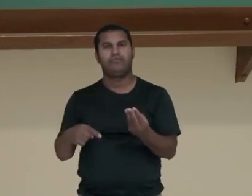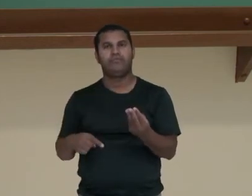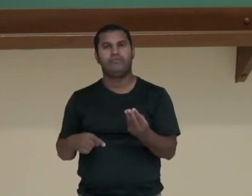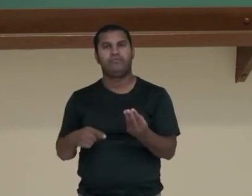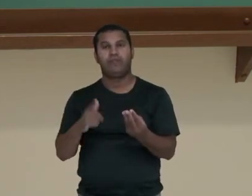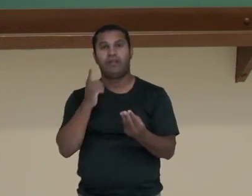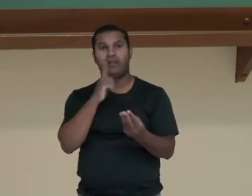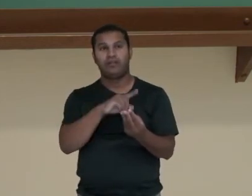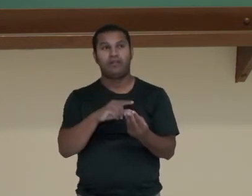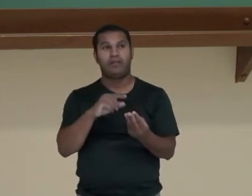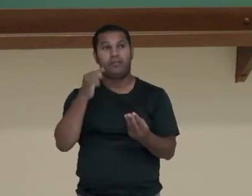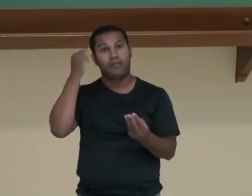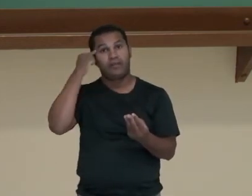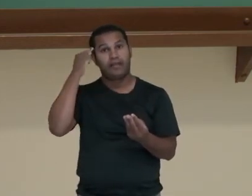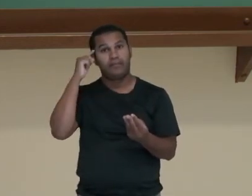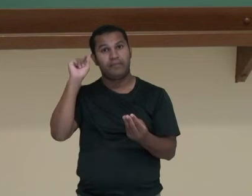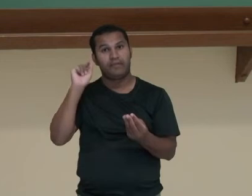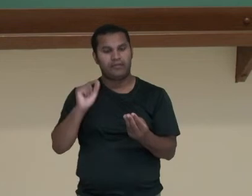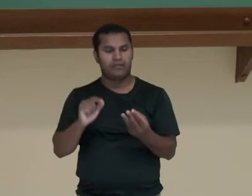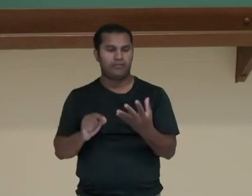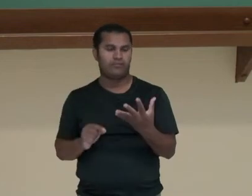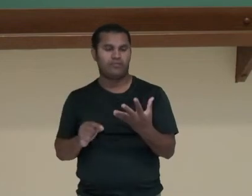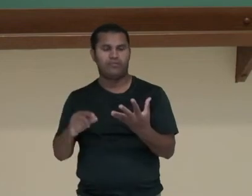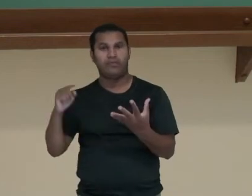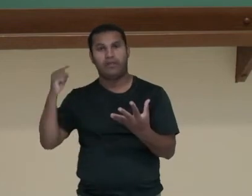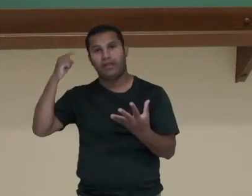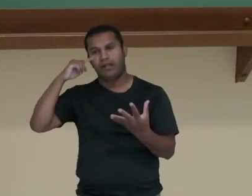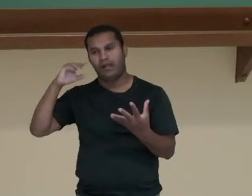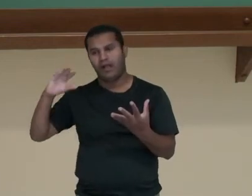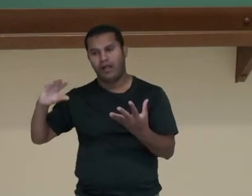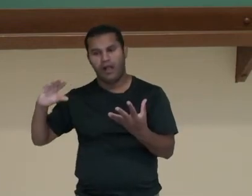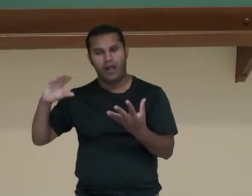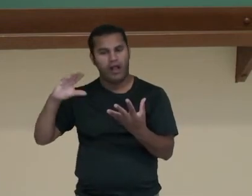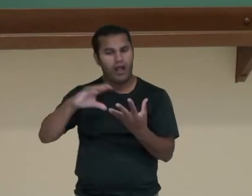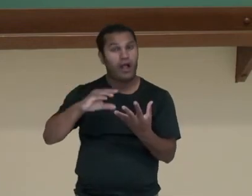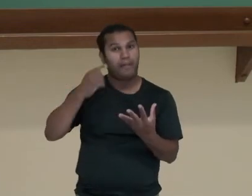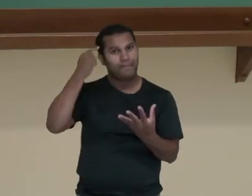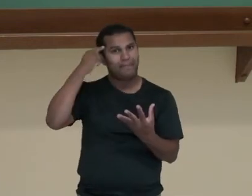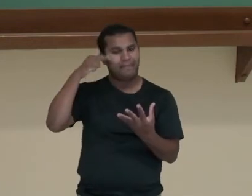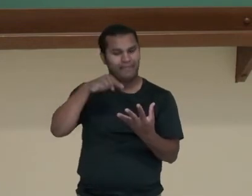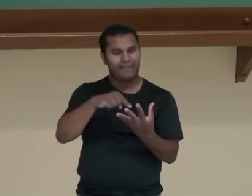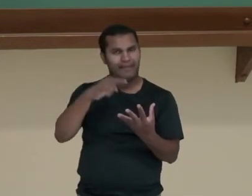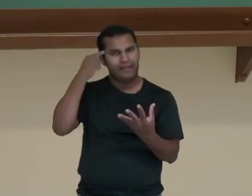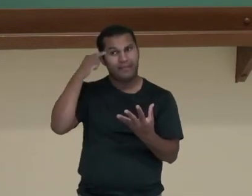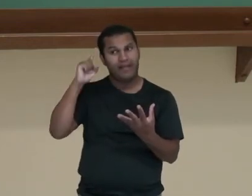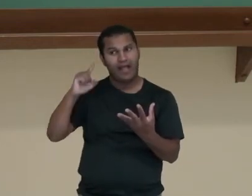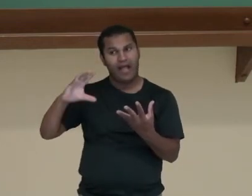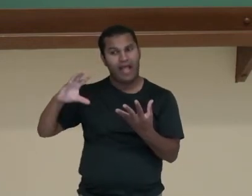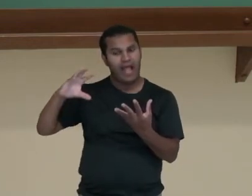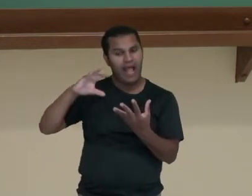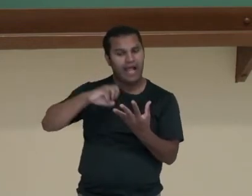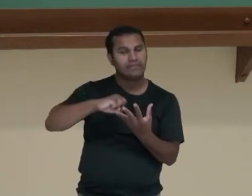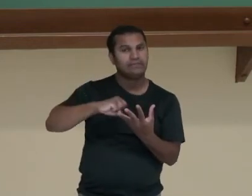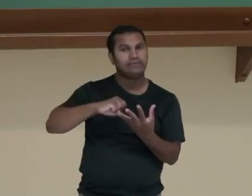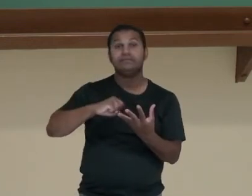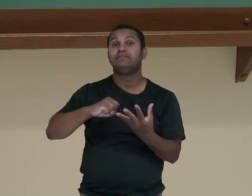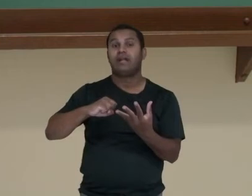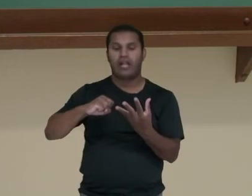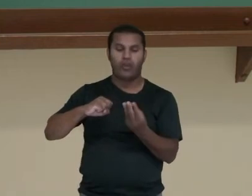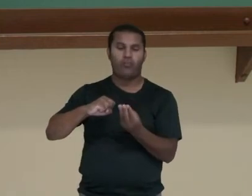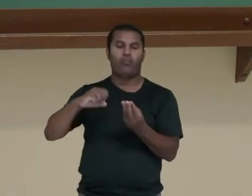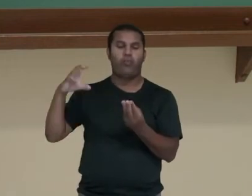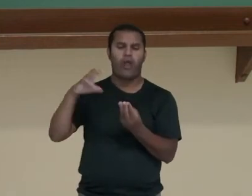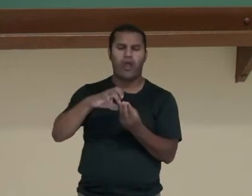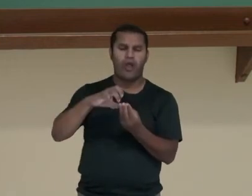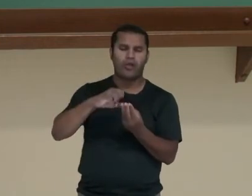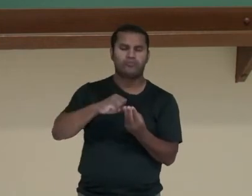pode ser um predador, vai comer minha folha e através da folha ela produz o alimento. Então, ela se fecha para que aquele predador